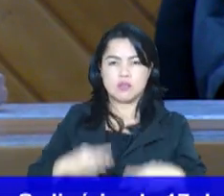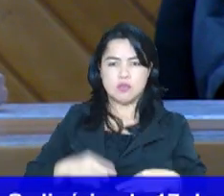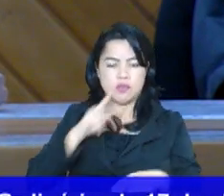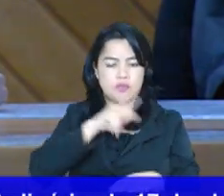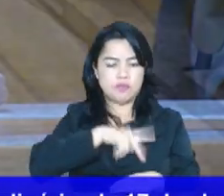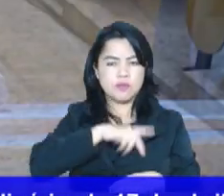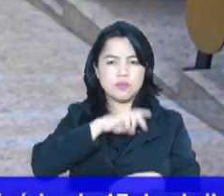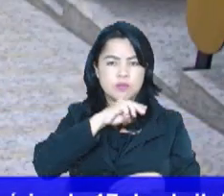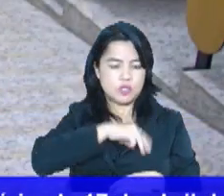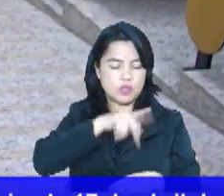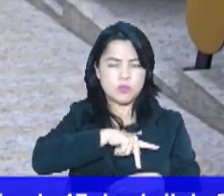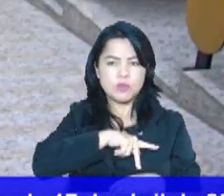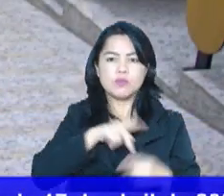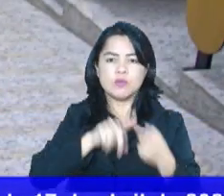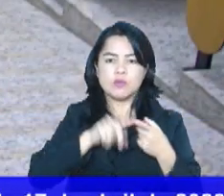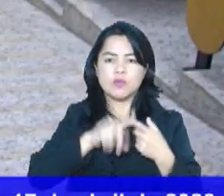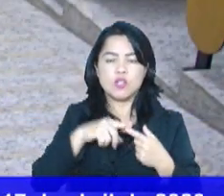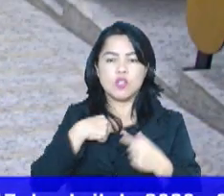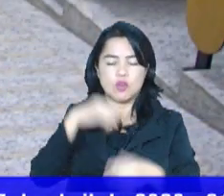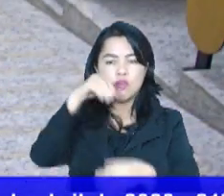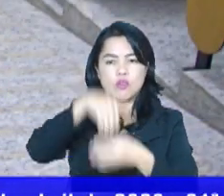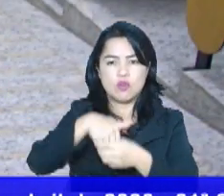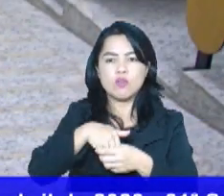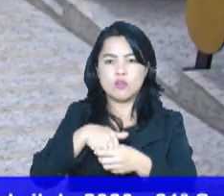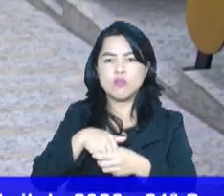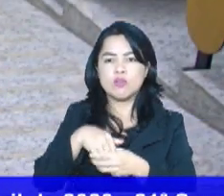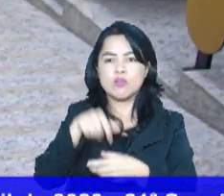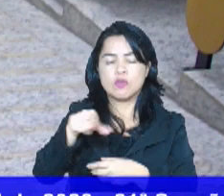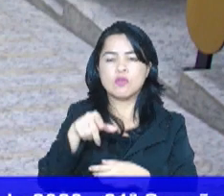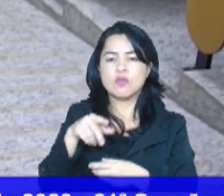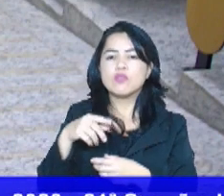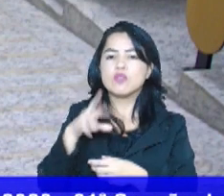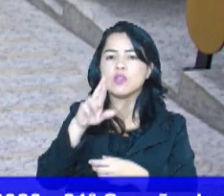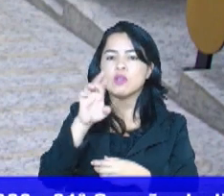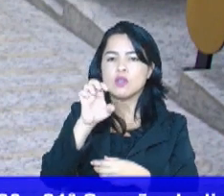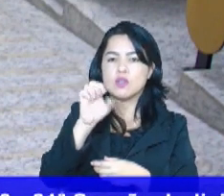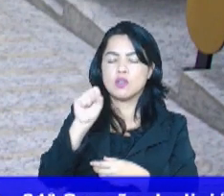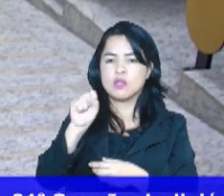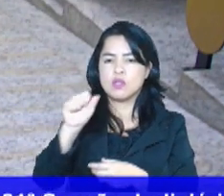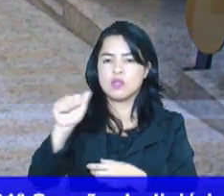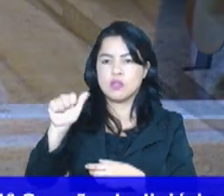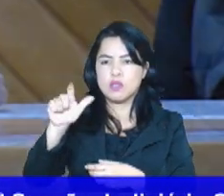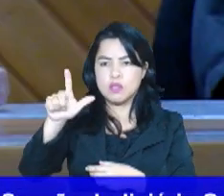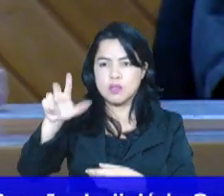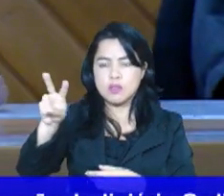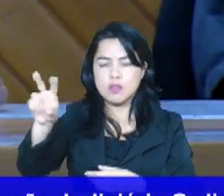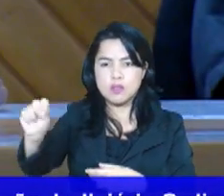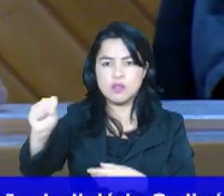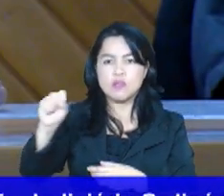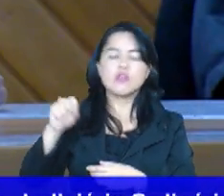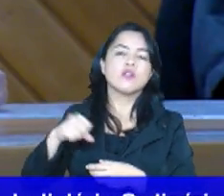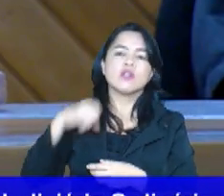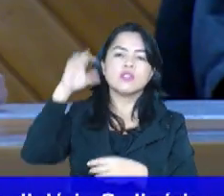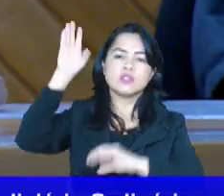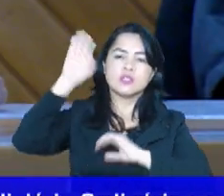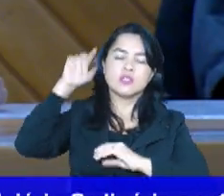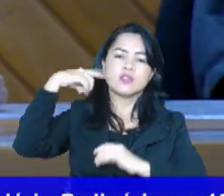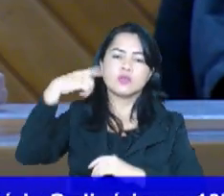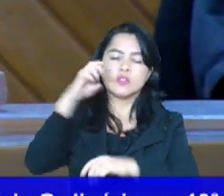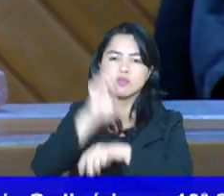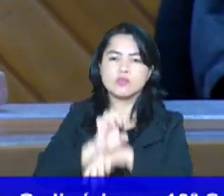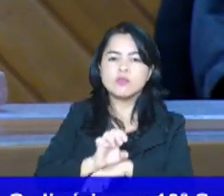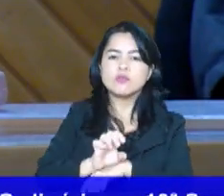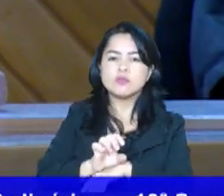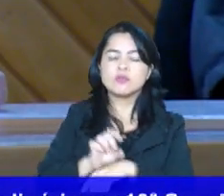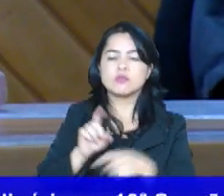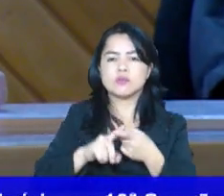pela aprovação com ressalva das contas de Elvis Patrick de Souza Macedo, candidato ao cargo de deputado estadual pelo Avante, nos